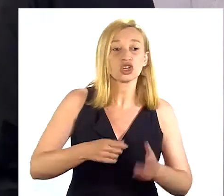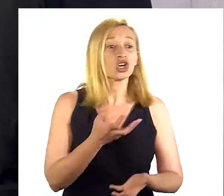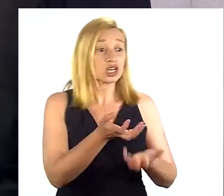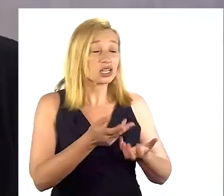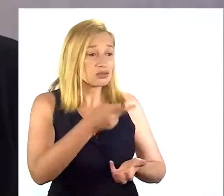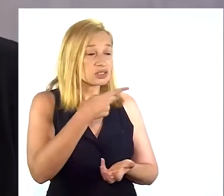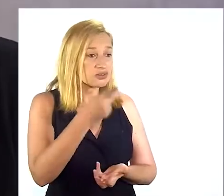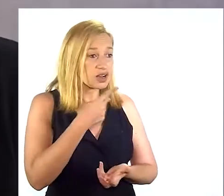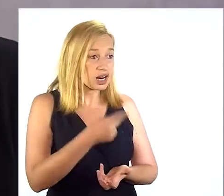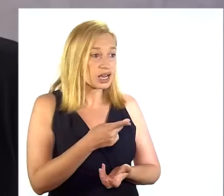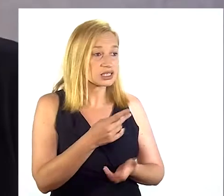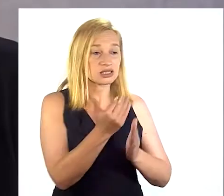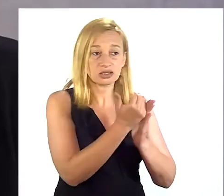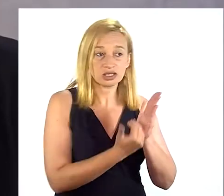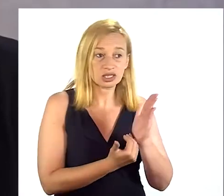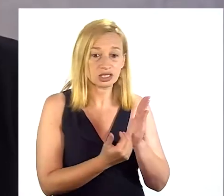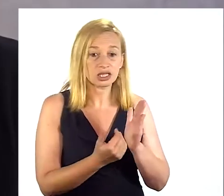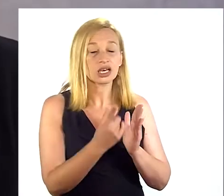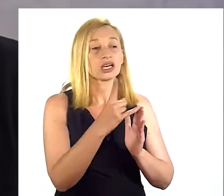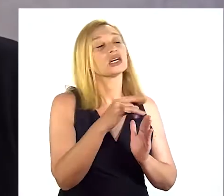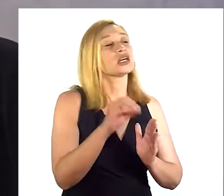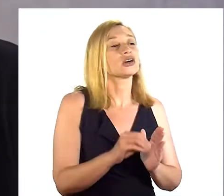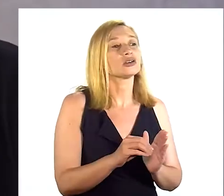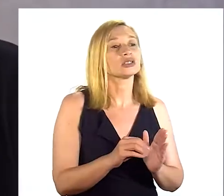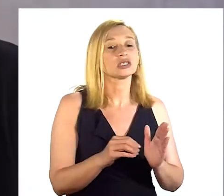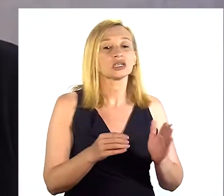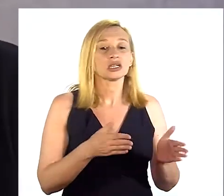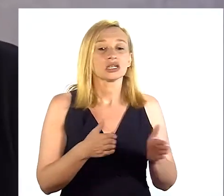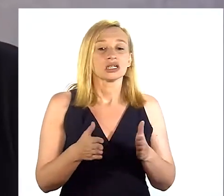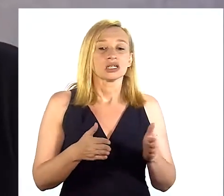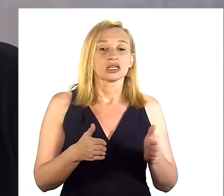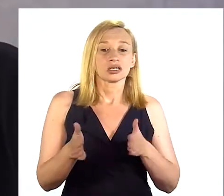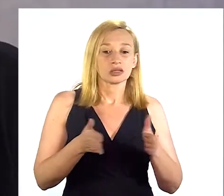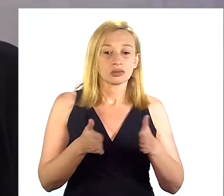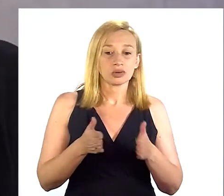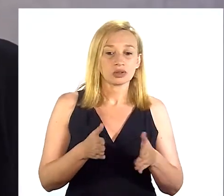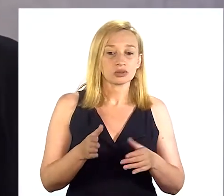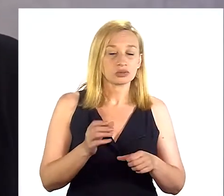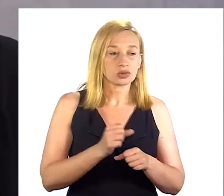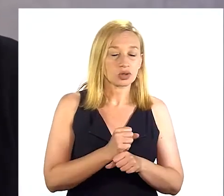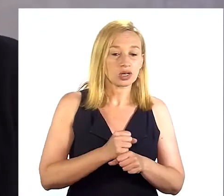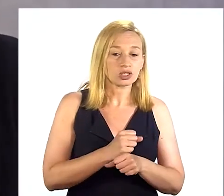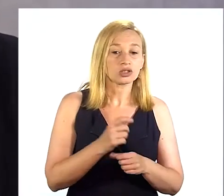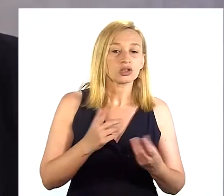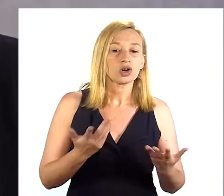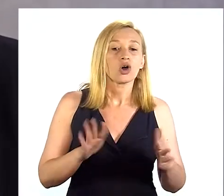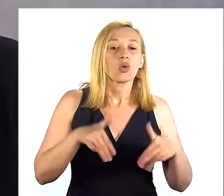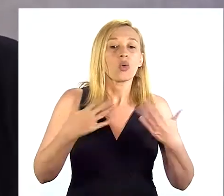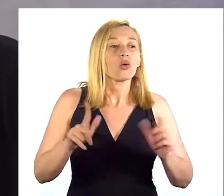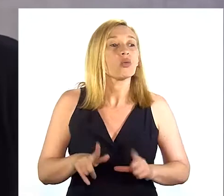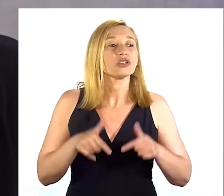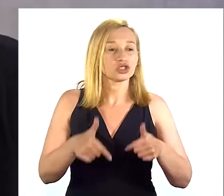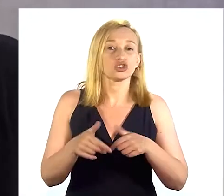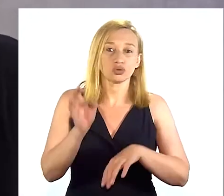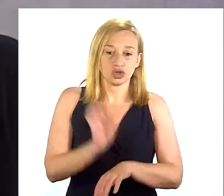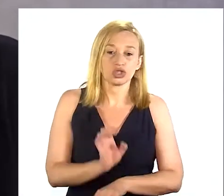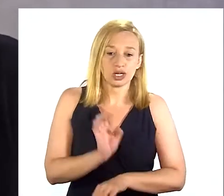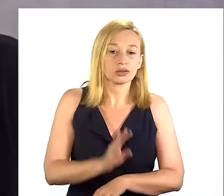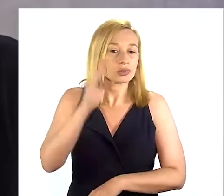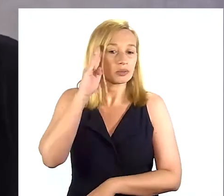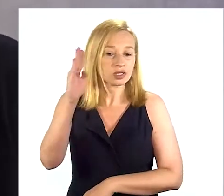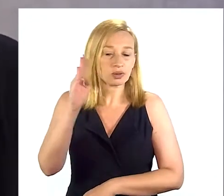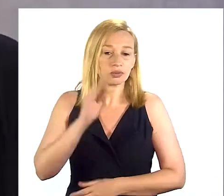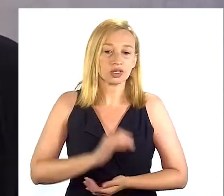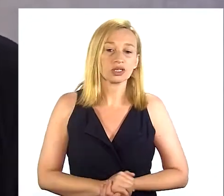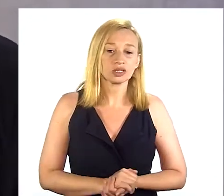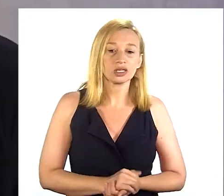logística. Queria que você falasse, Delmo, sobre essa agenda mais próxima, assim, desse próximo semestre, qual vai ser a ação do Estado,